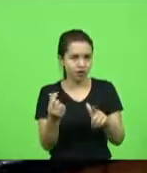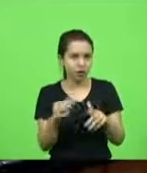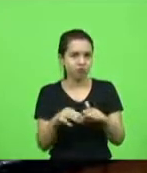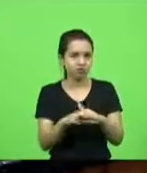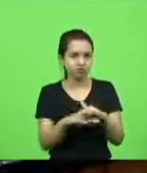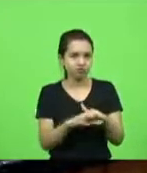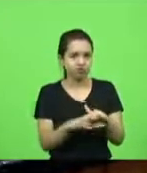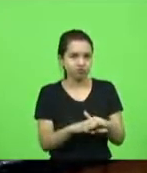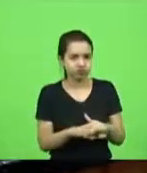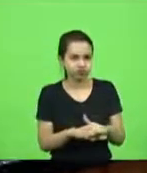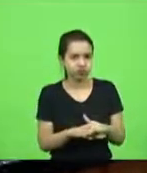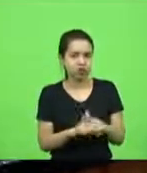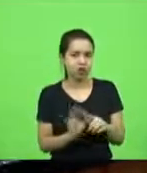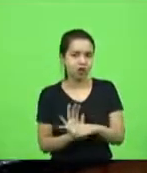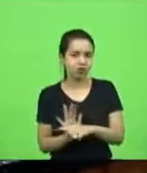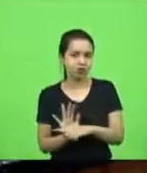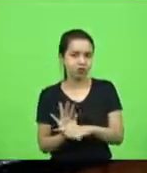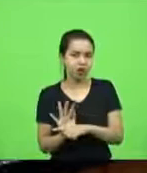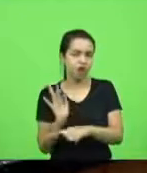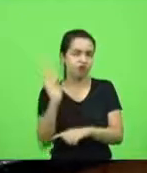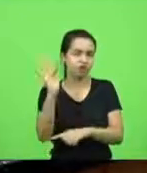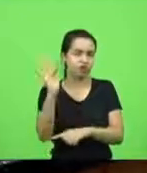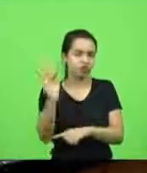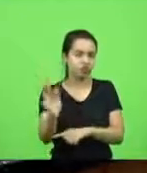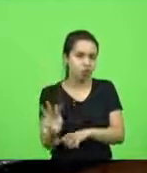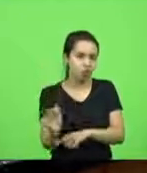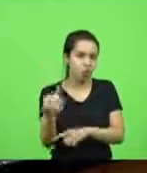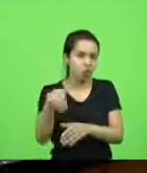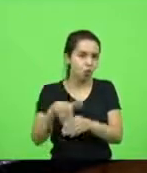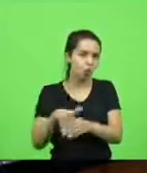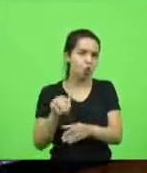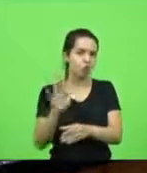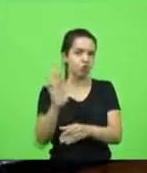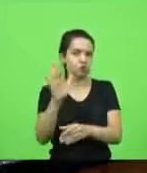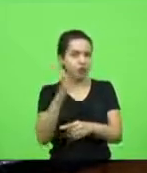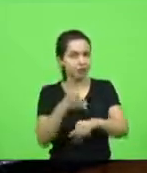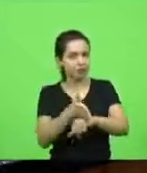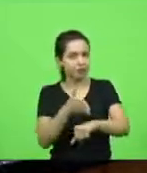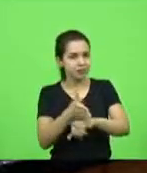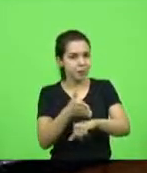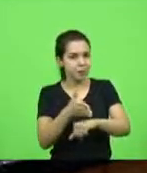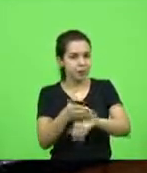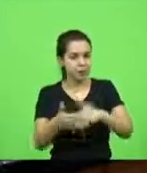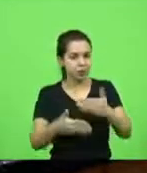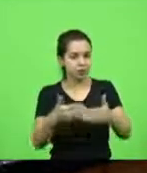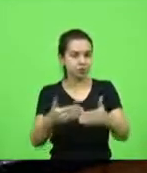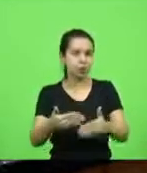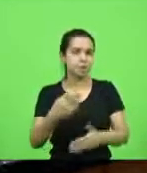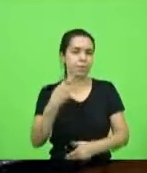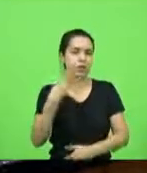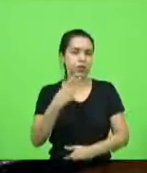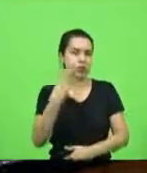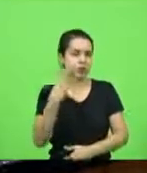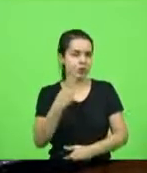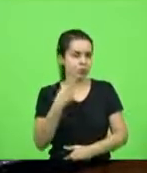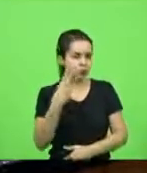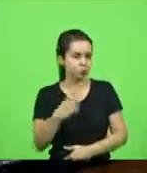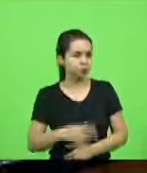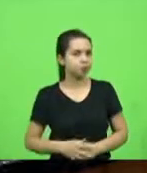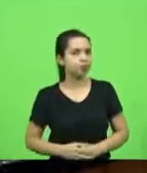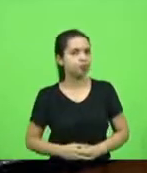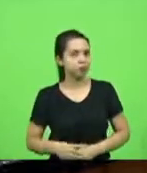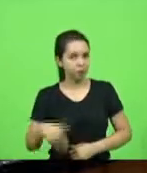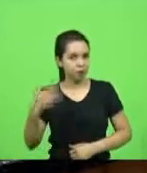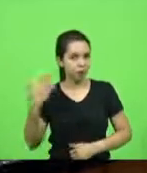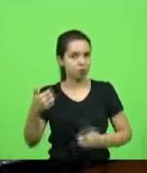né candidaturas lá diante enfim a participar efetivamente do processo político é conforme frisei na minha